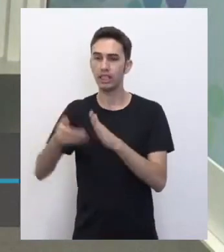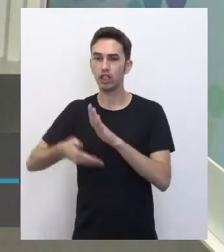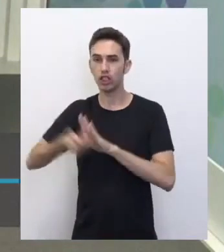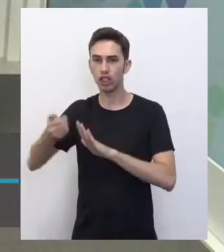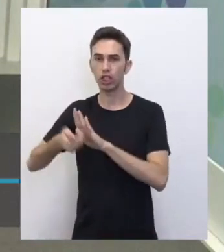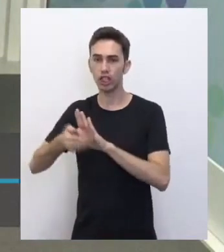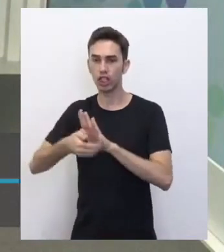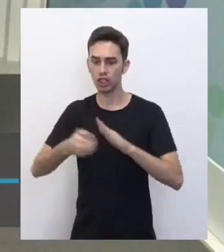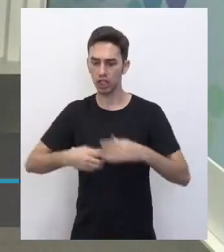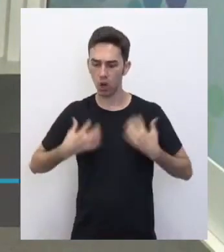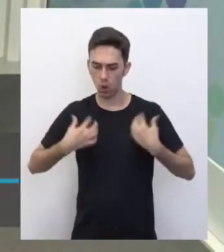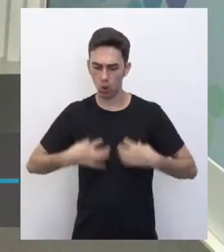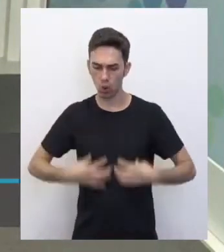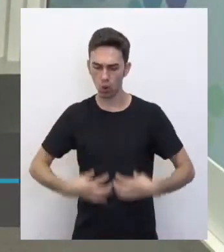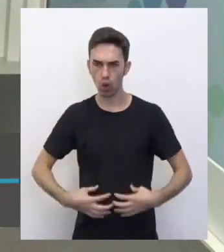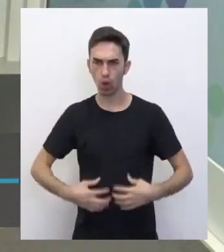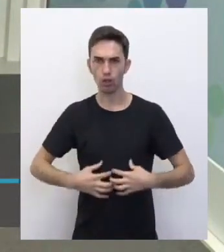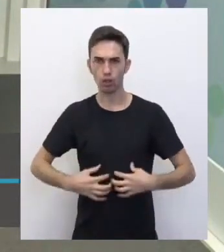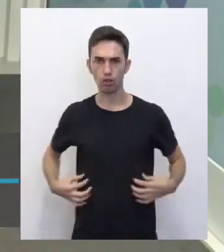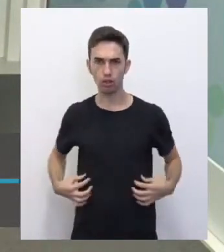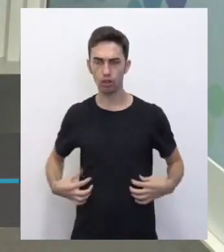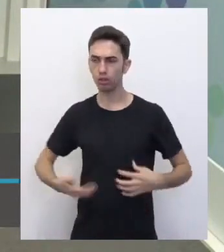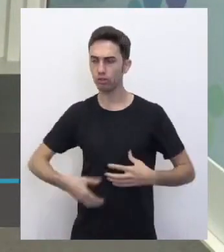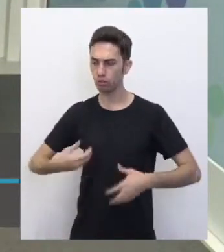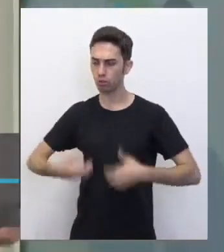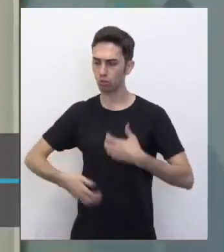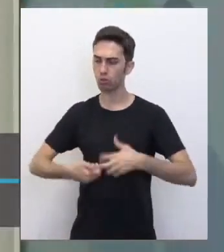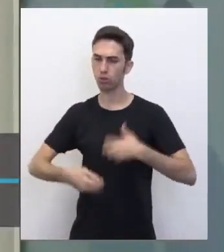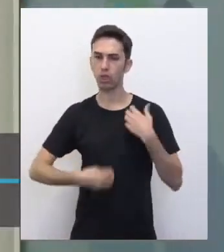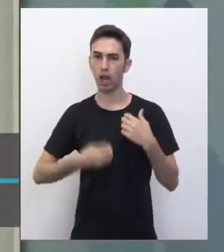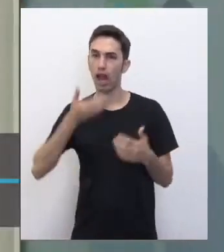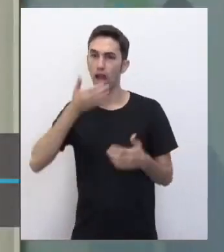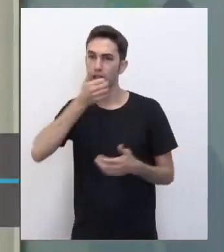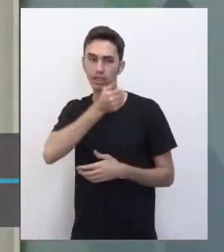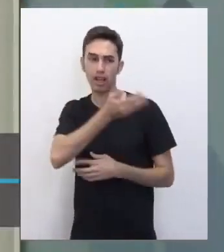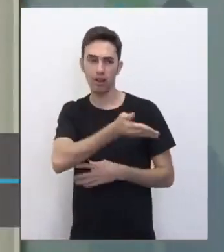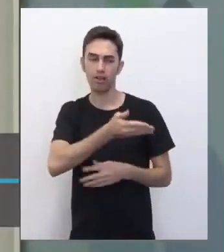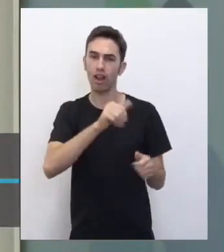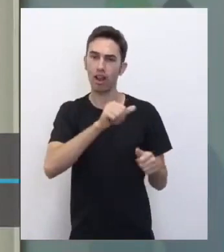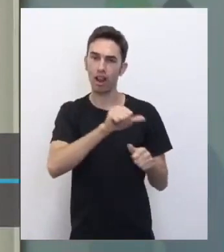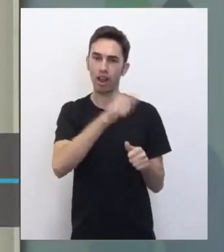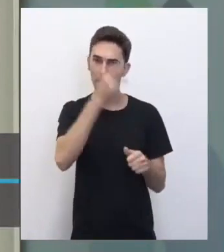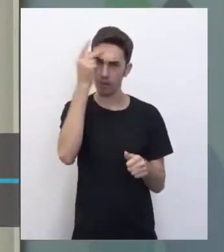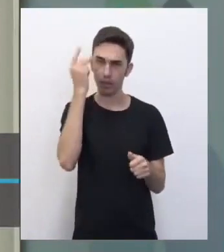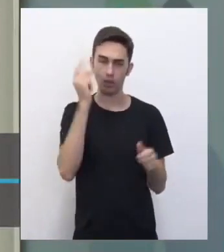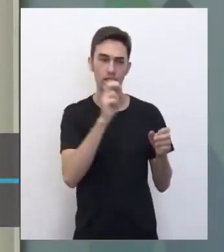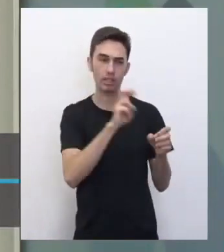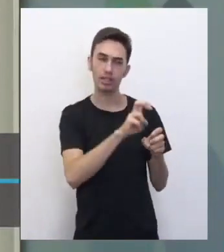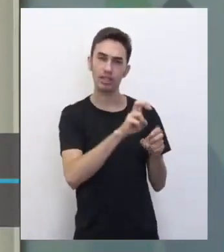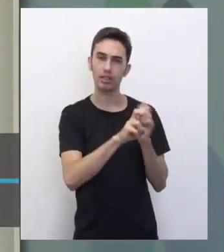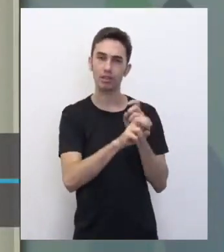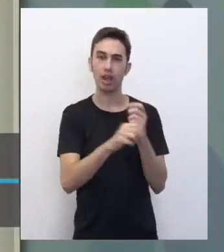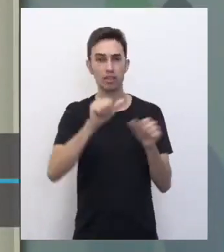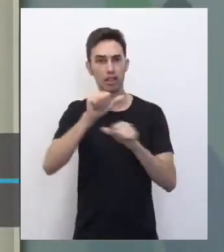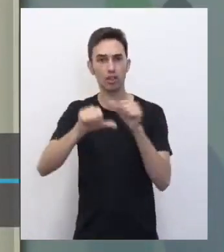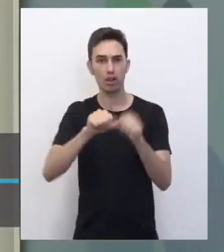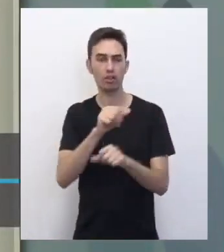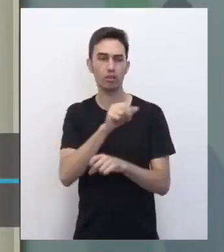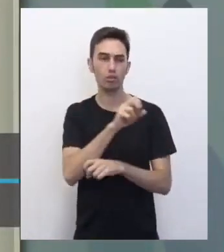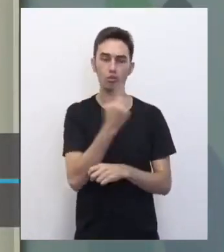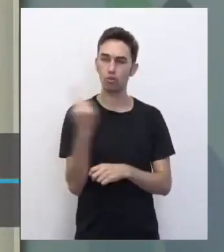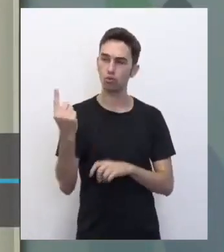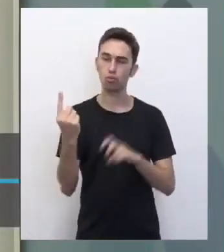dela para salvar os outros 5? Afinal de contas, você também está trocando 5 por 1, ou melhor, 1 por